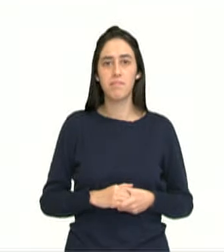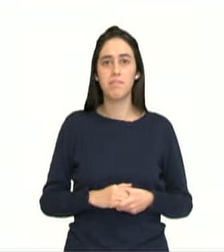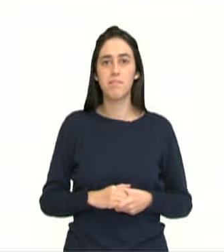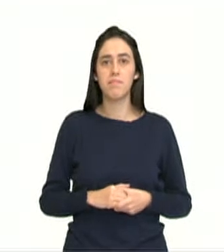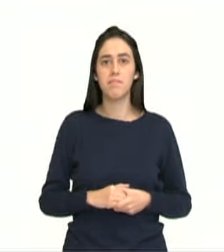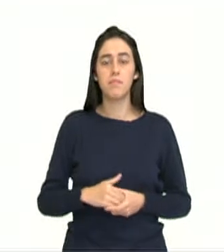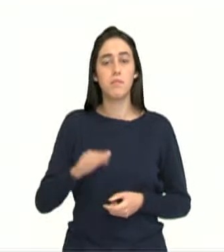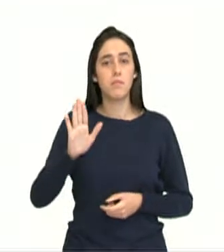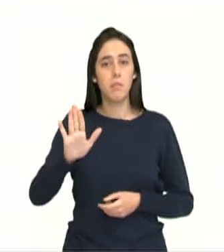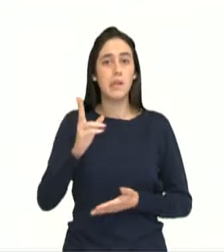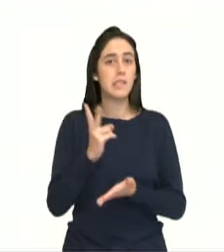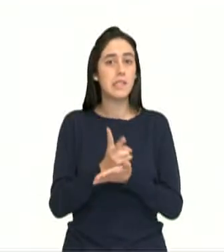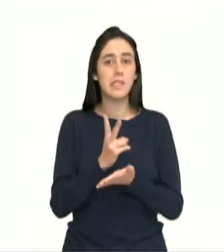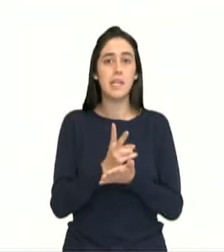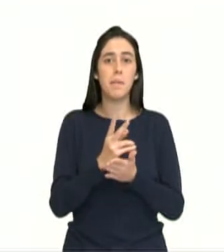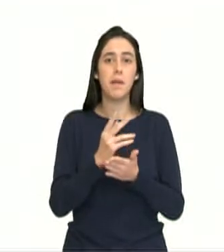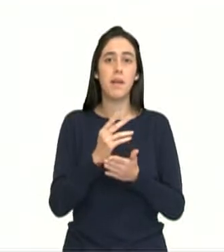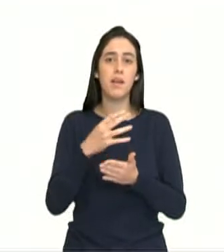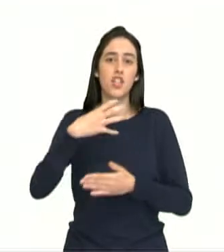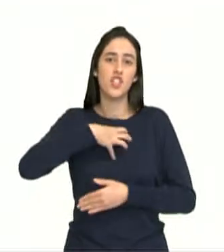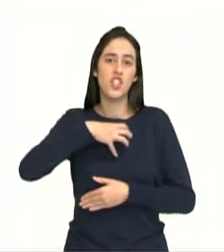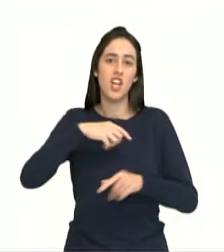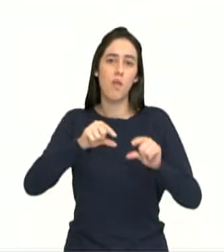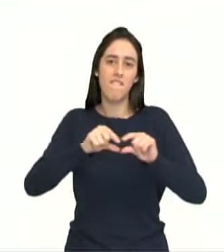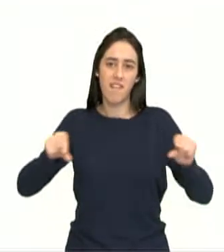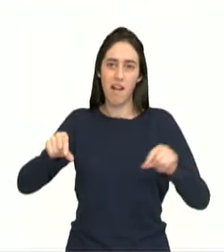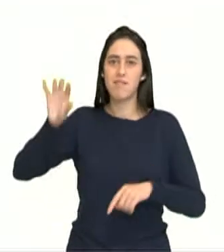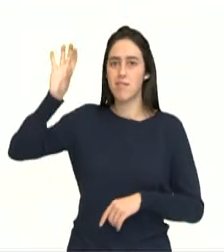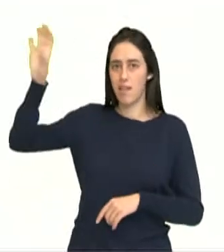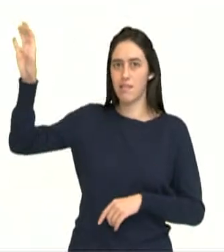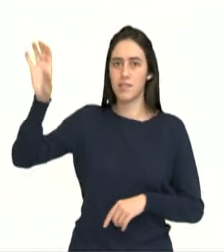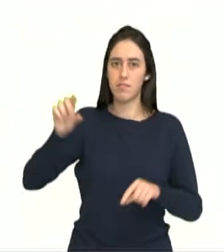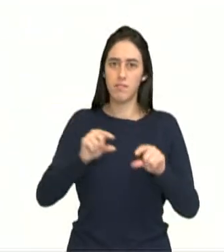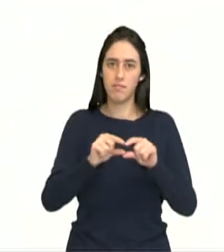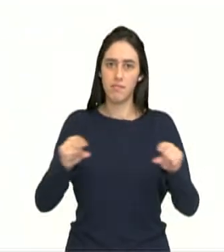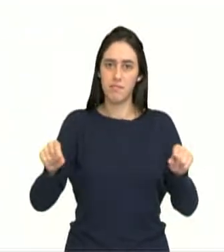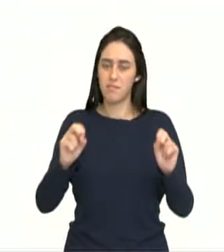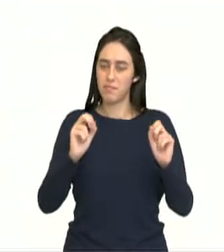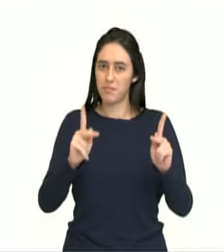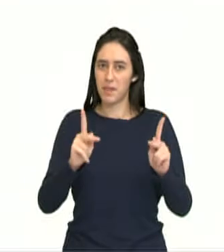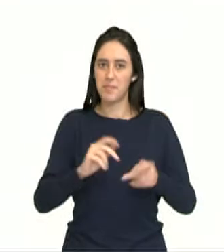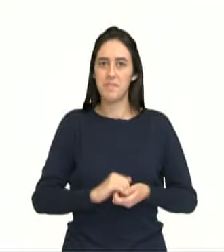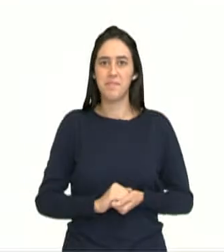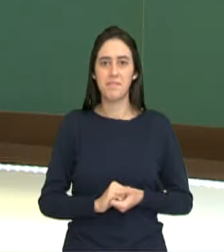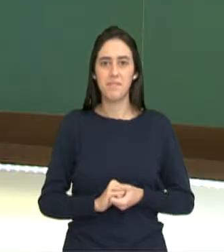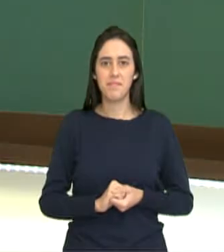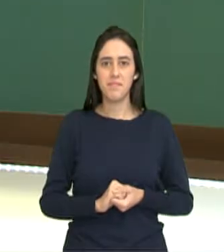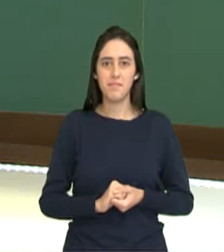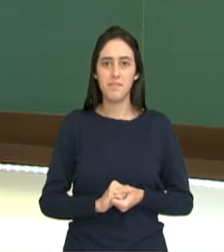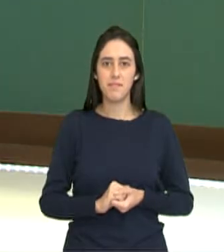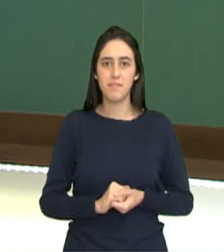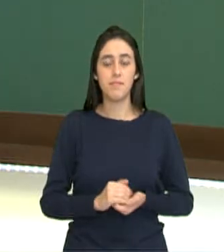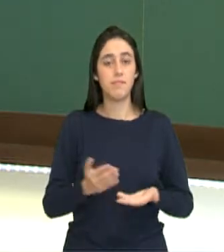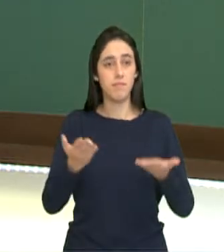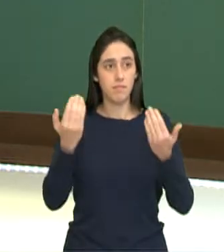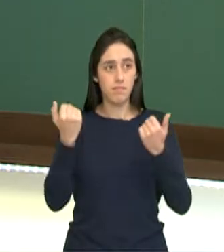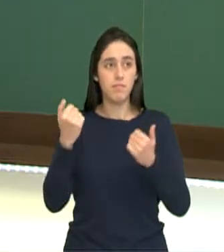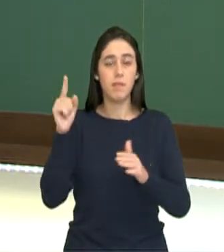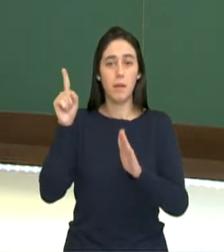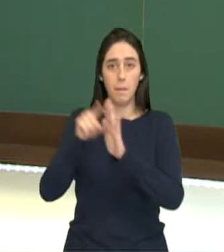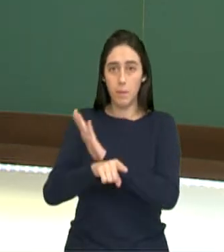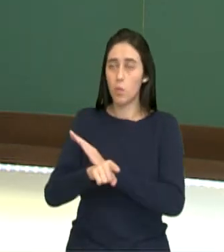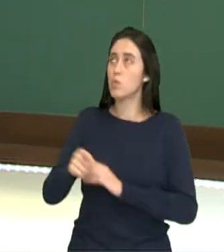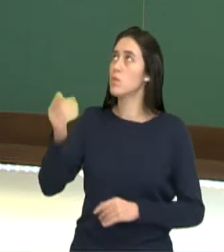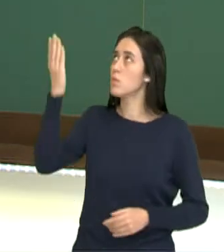então esse padrão aqui, né? I prefer paintings, né? Para poder responder a questão. Vamos a outras perguntas,